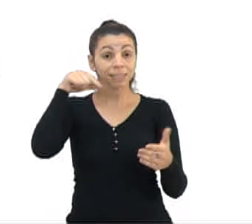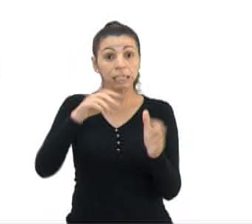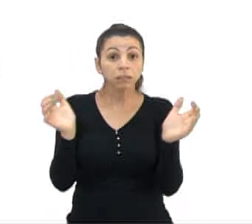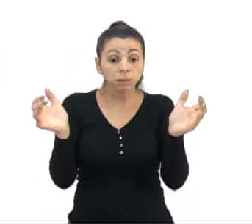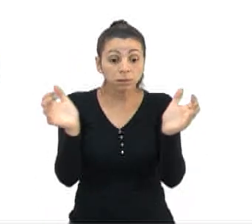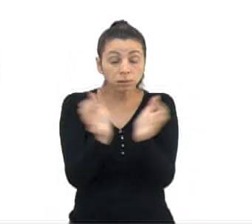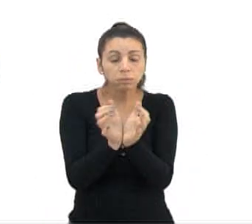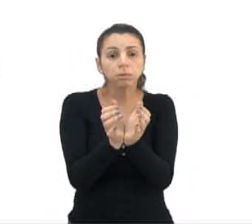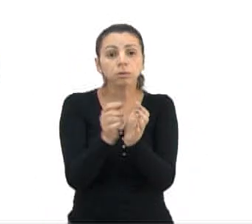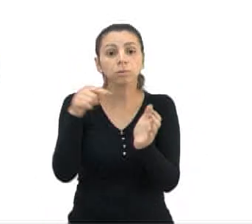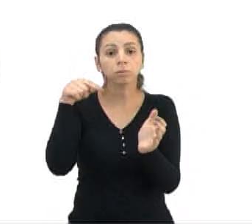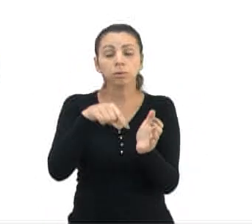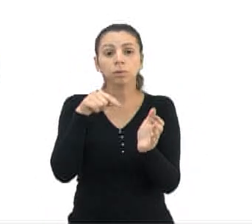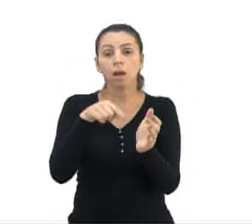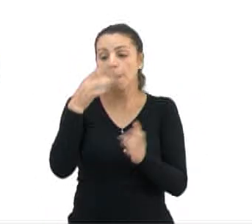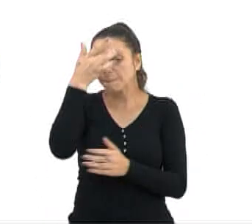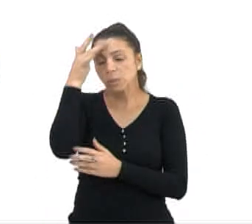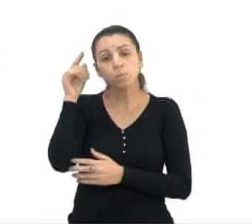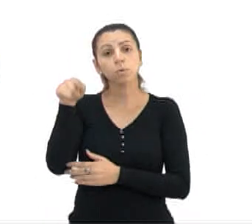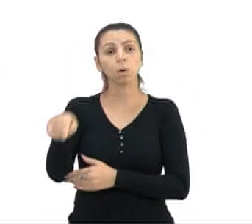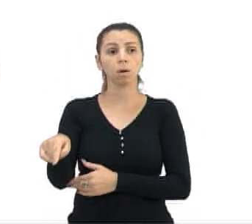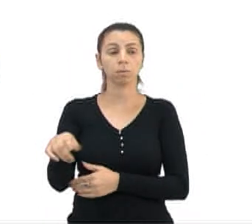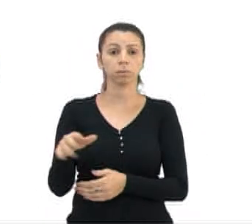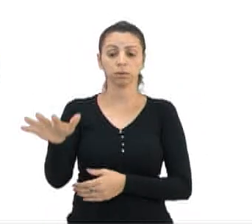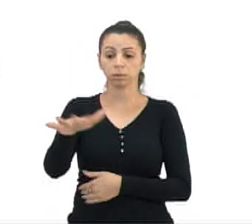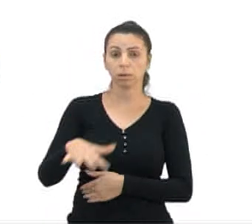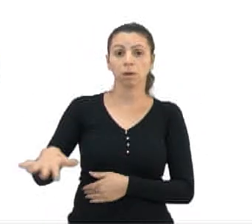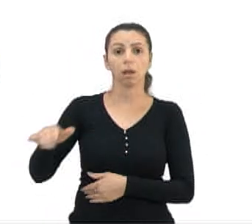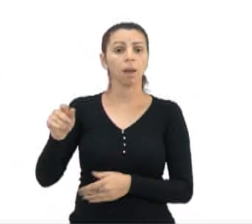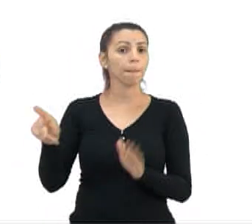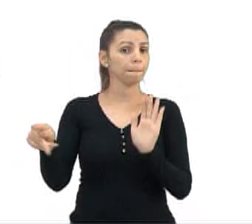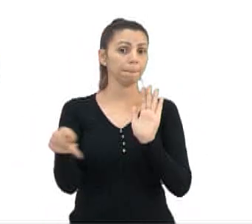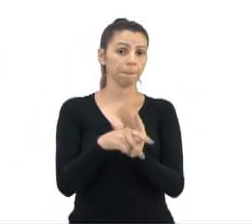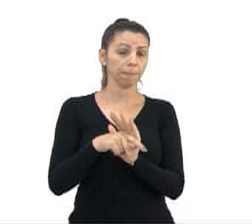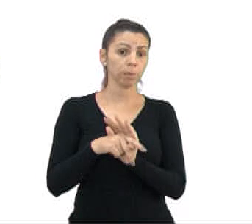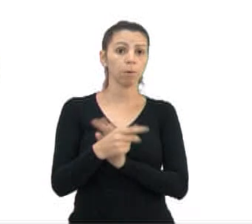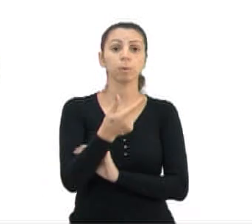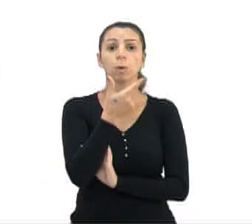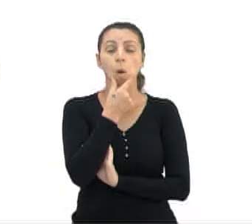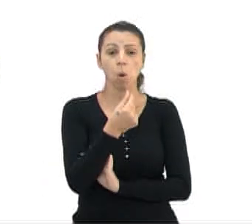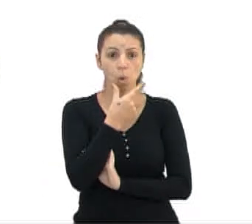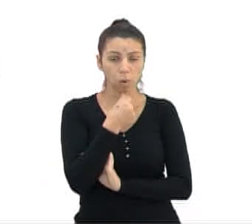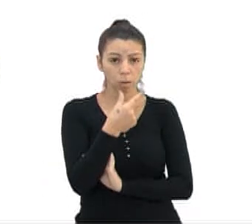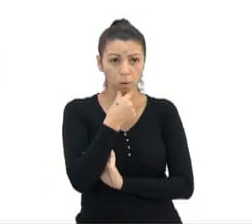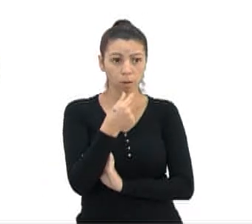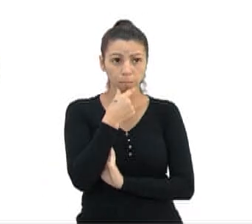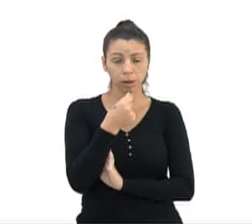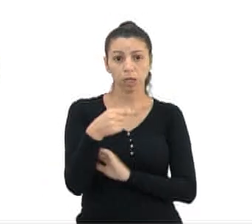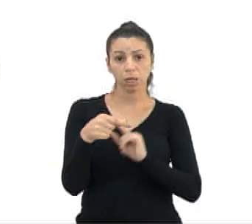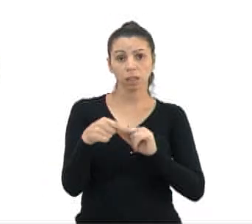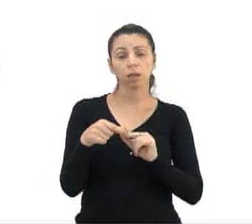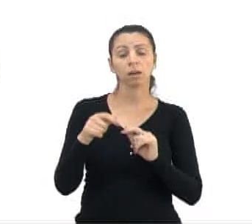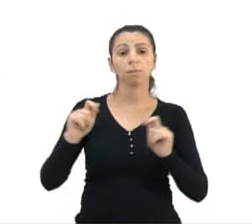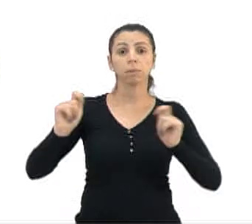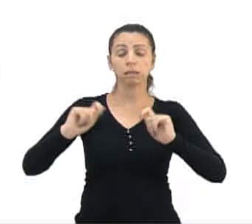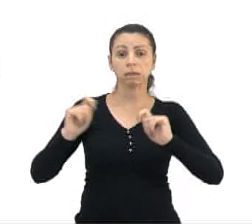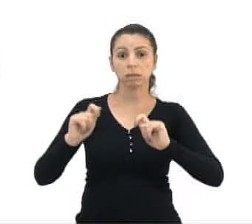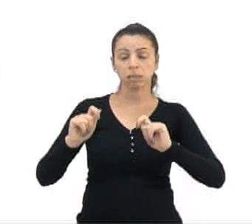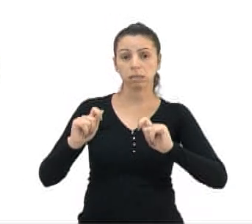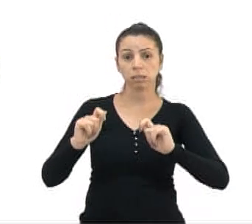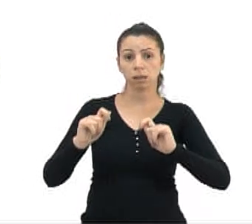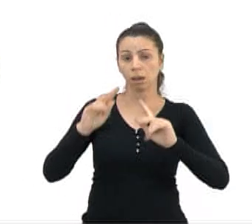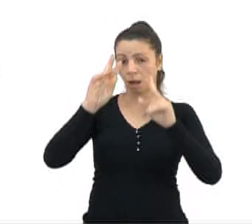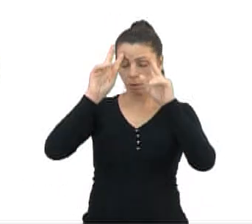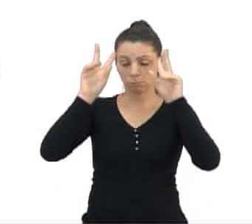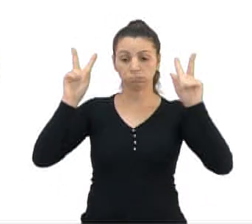editorial. Vocês acham que o público-alvo é o público masculino, que cada vez mais está engajado nas decorações natalinas